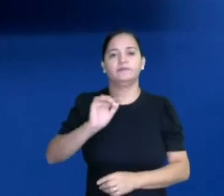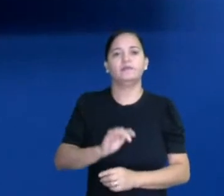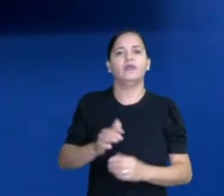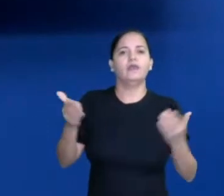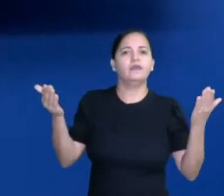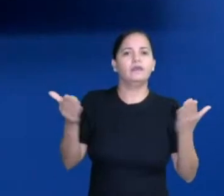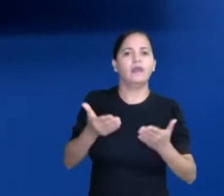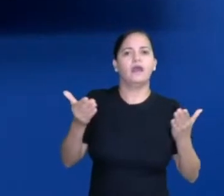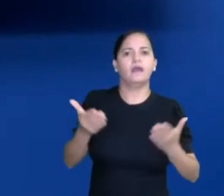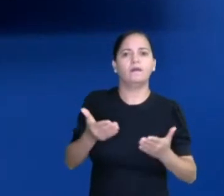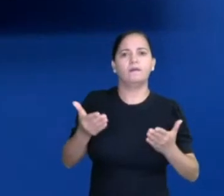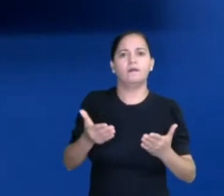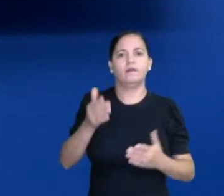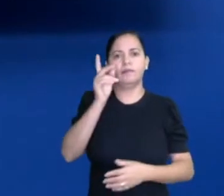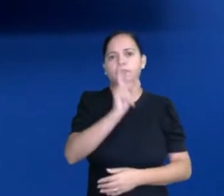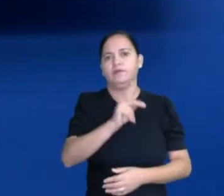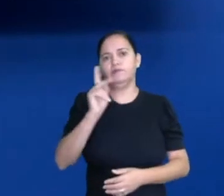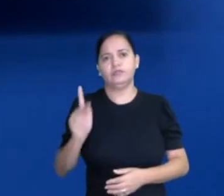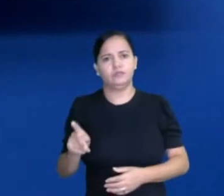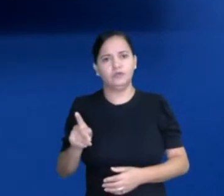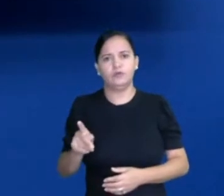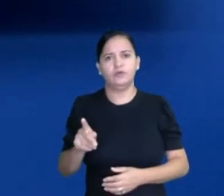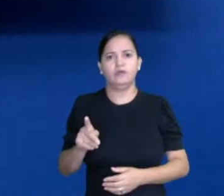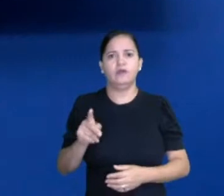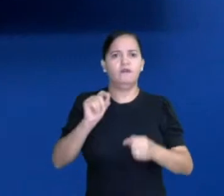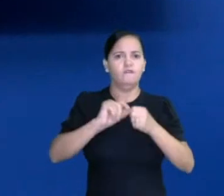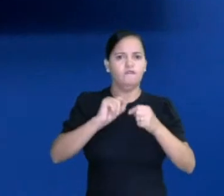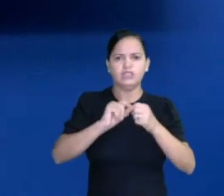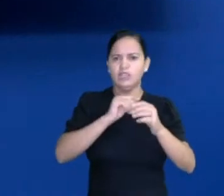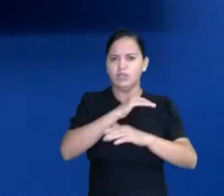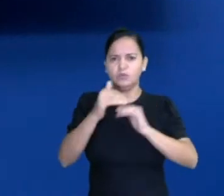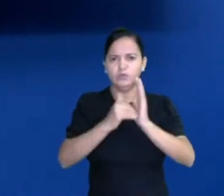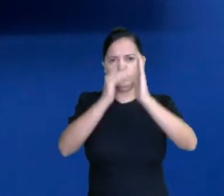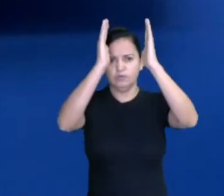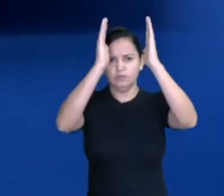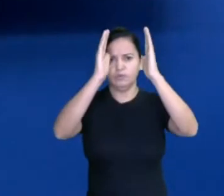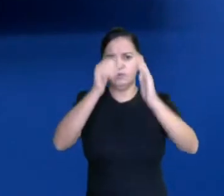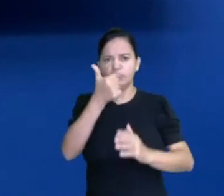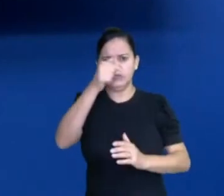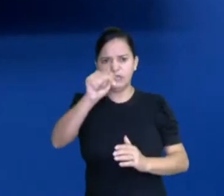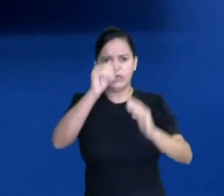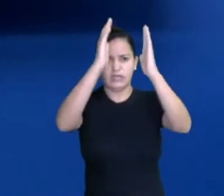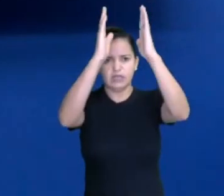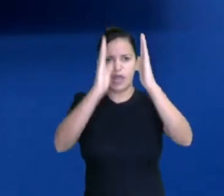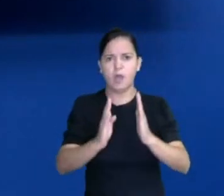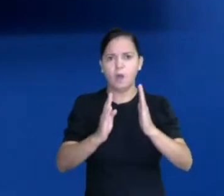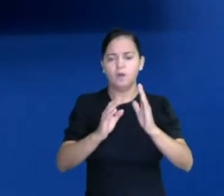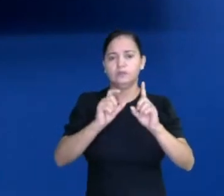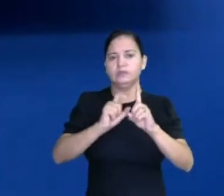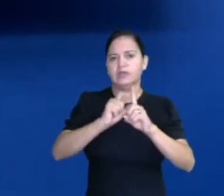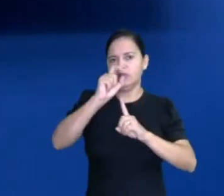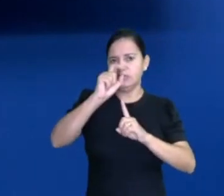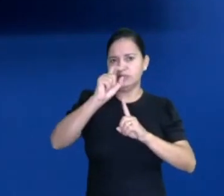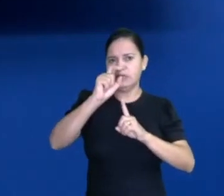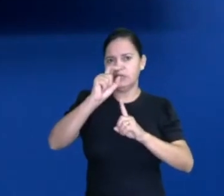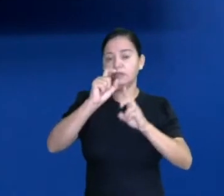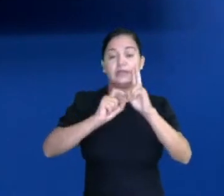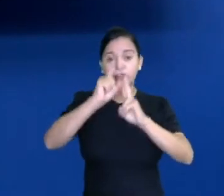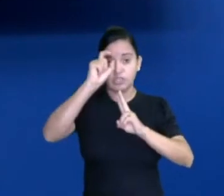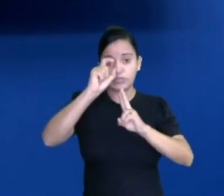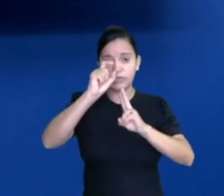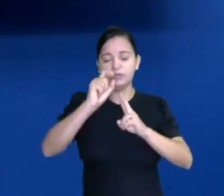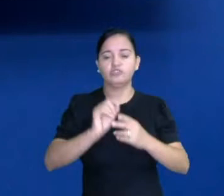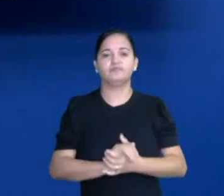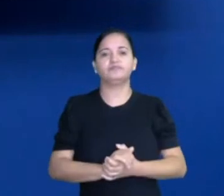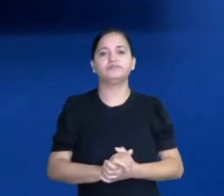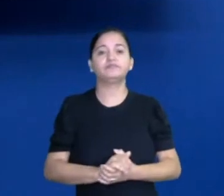colocar o 17 todo na ordem das dezenas? Calma aí. Se eu estou trabalhando aqui na ordem das dezenas,